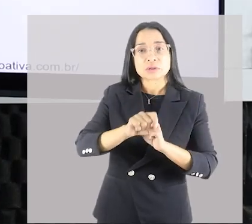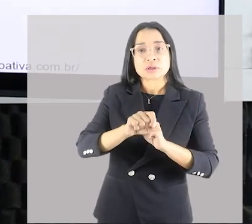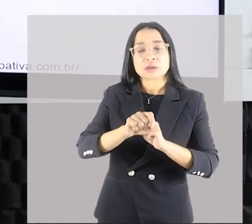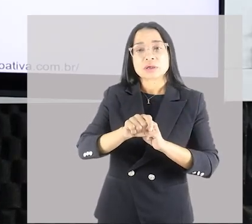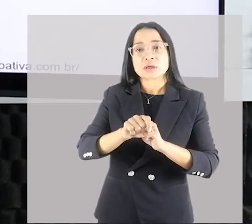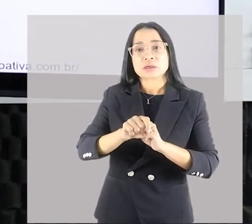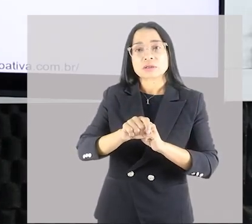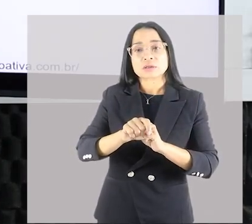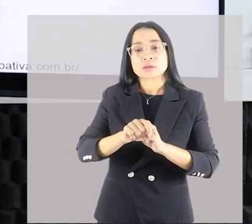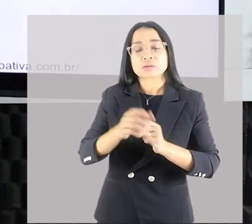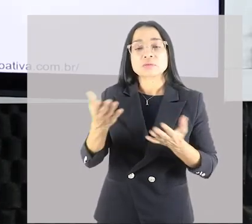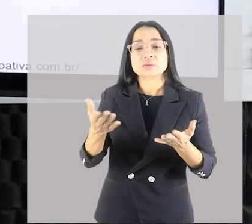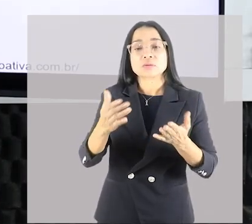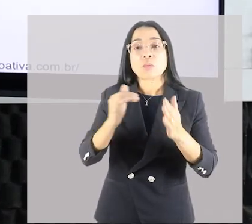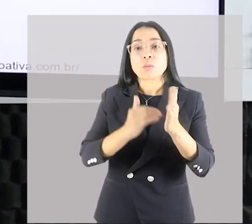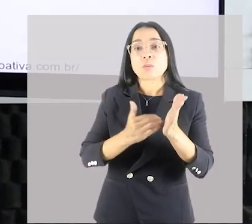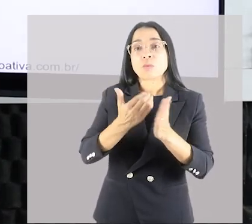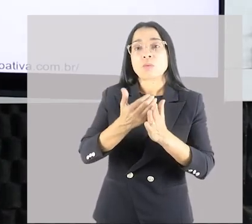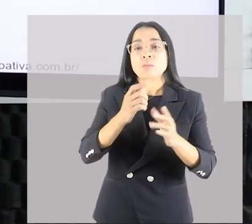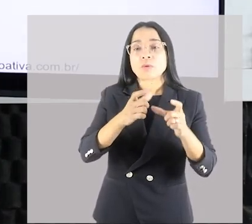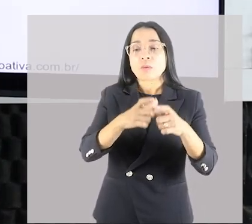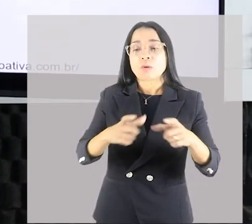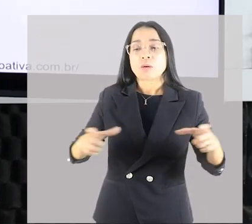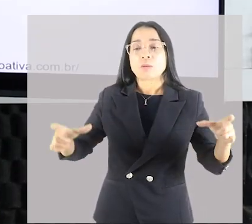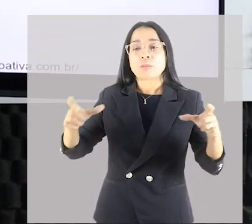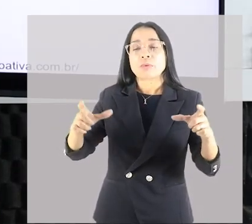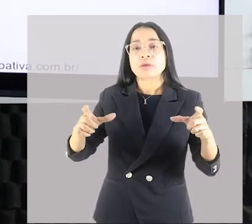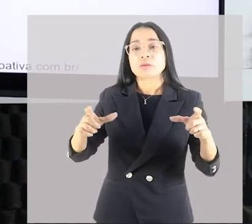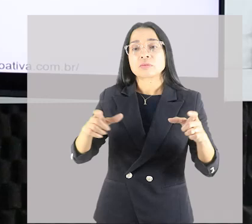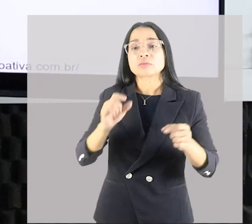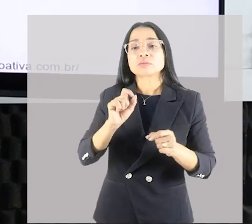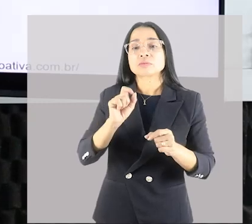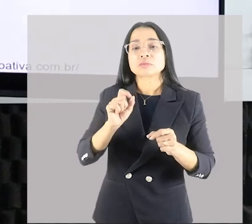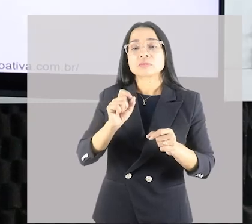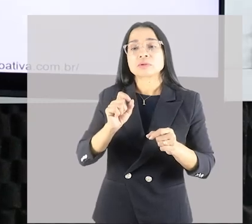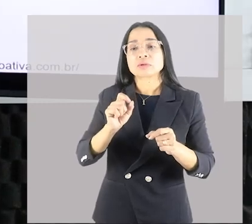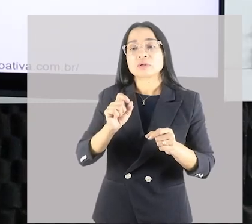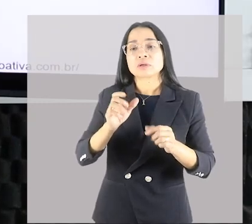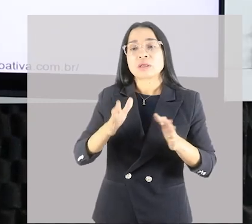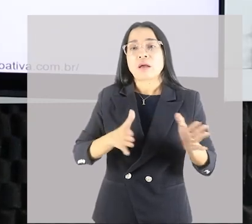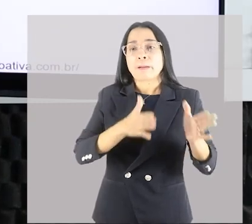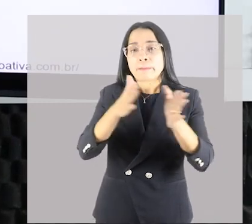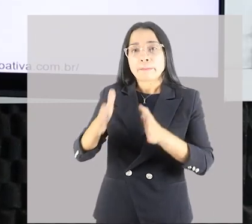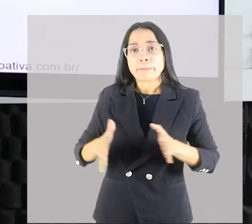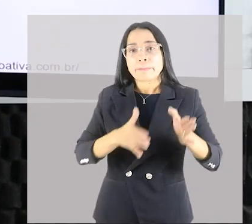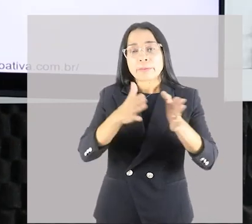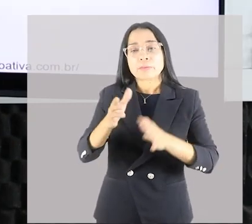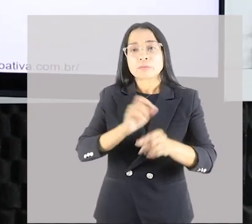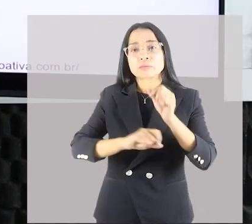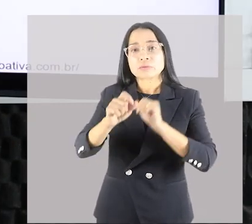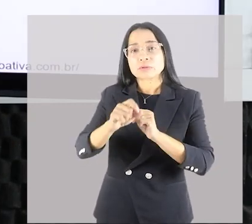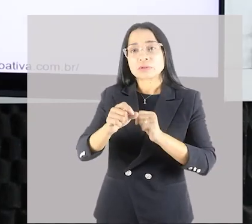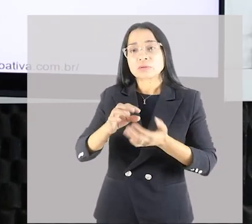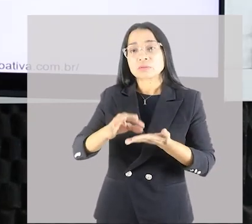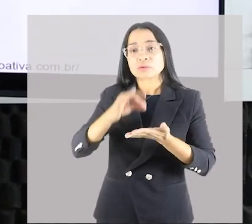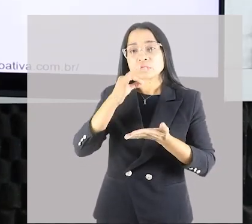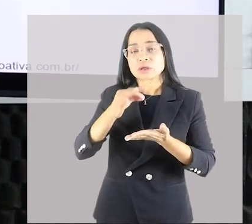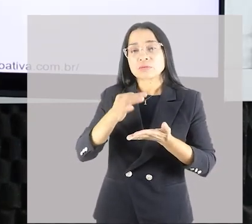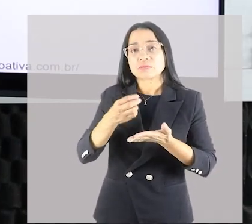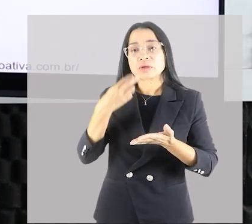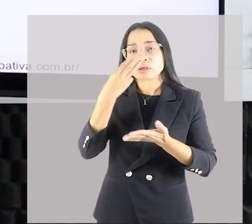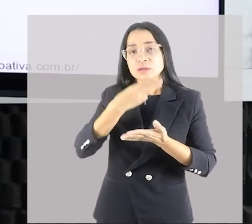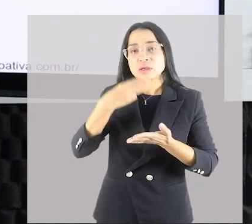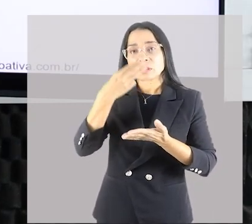desses imigrantes, com o aumento da produção de café e de açúcar, essas matérias deviam